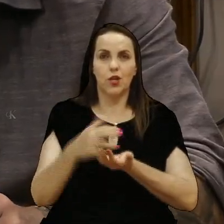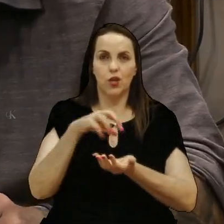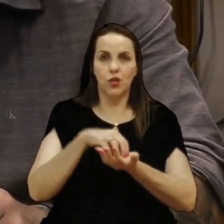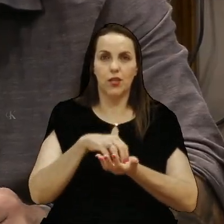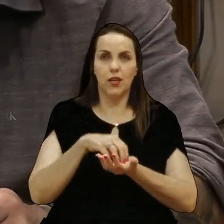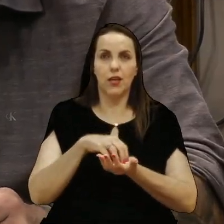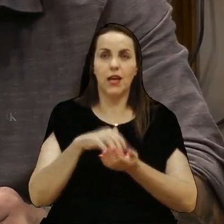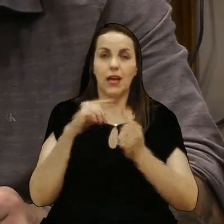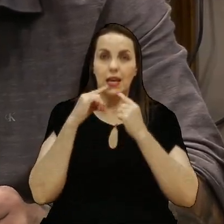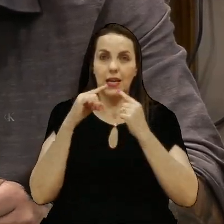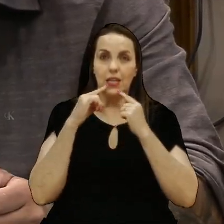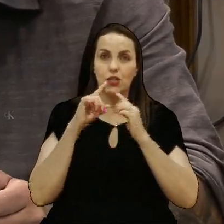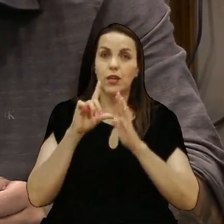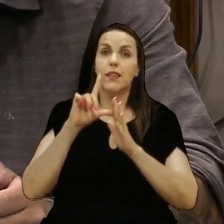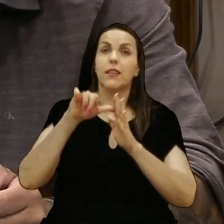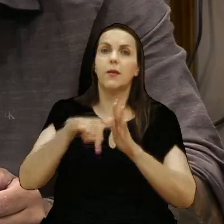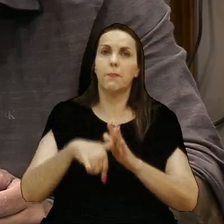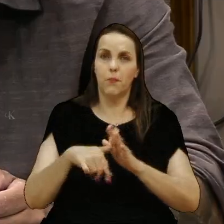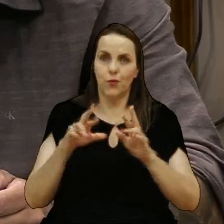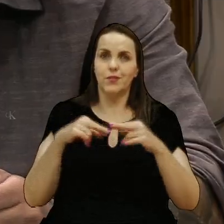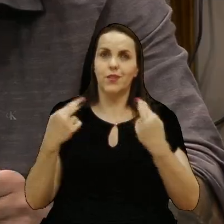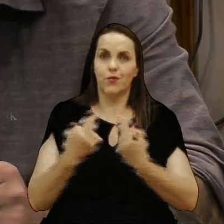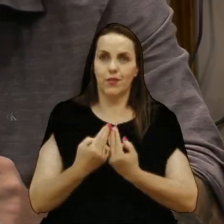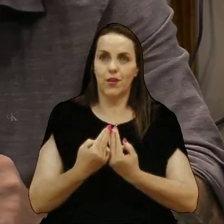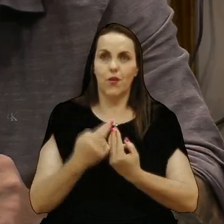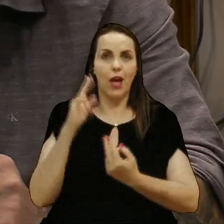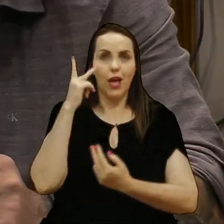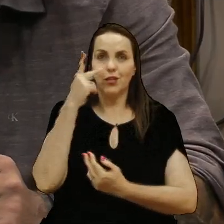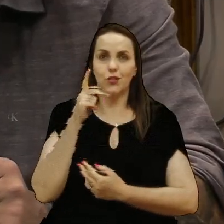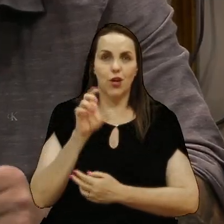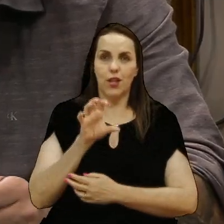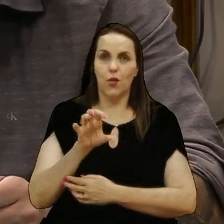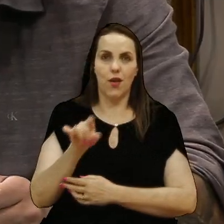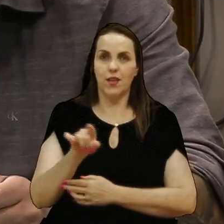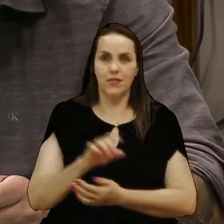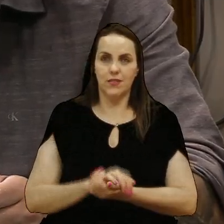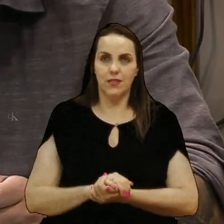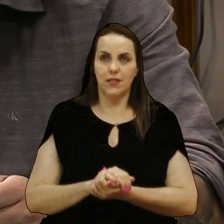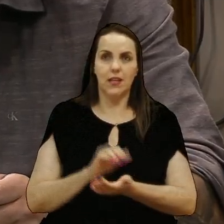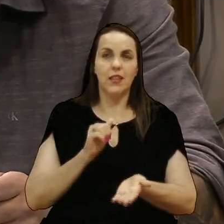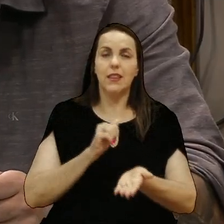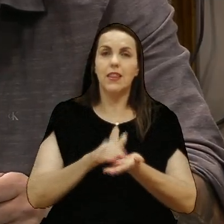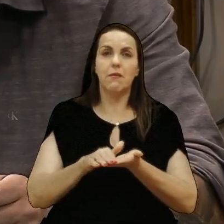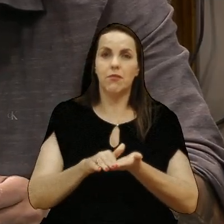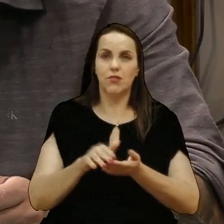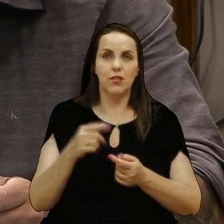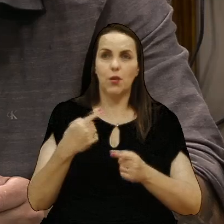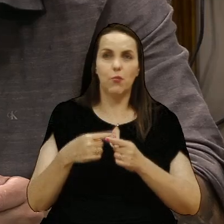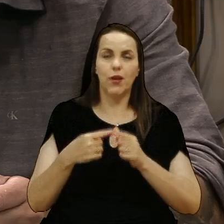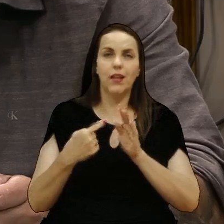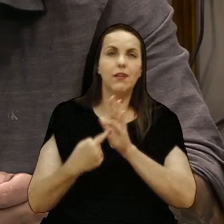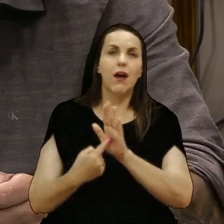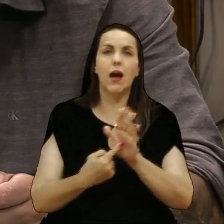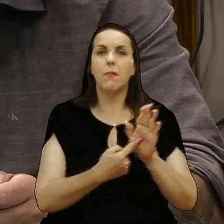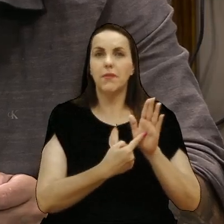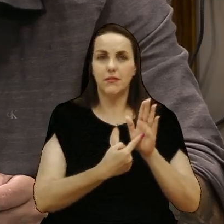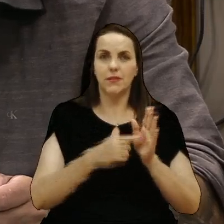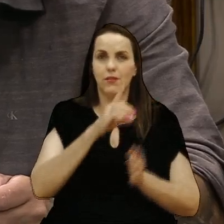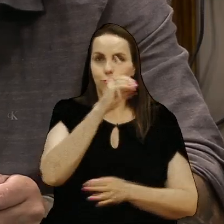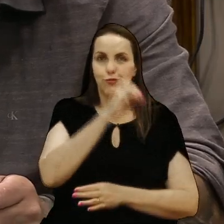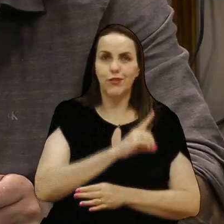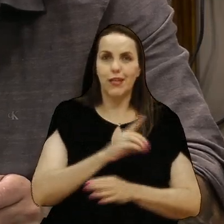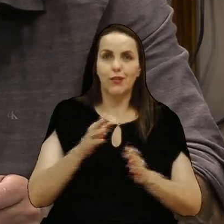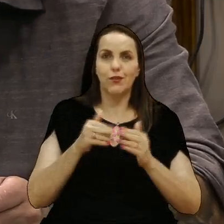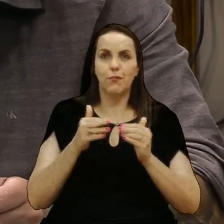crítica depois da reunião com o presidente, porque a história não é bem essa que a senhora está falando, que ela não foi demitida porque ela estava apresentando os direitos dela ou reivindicando